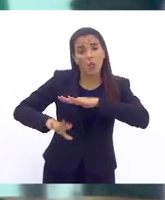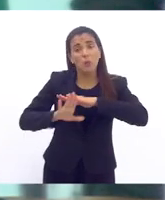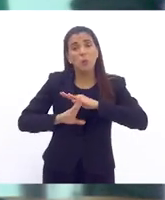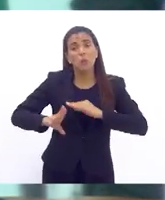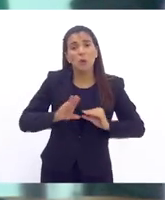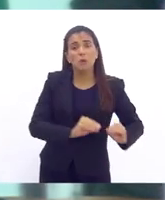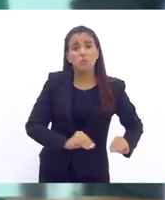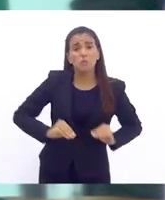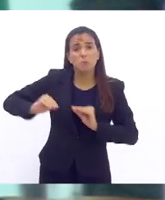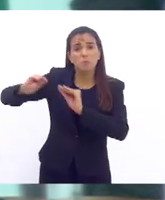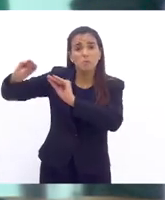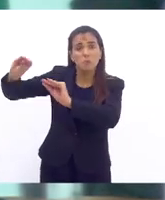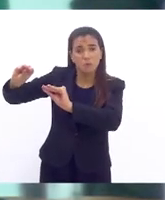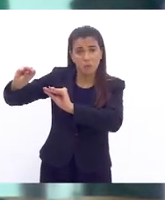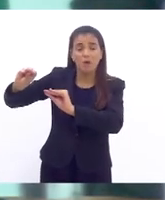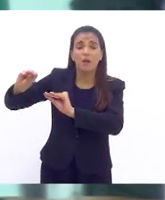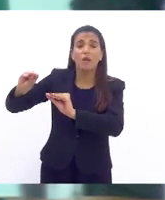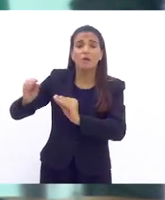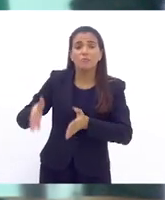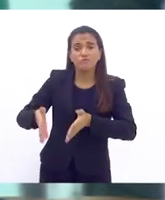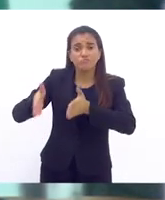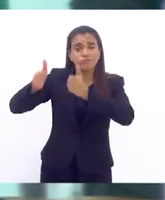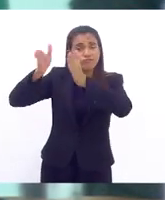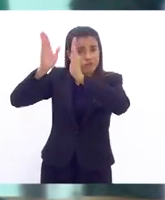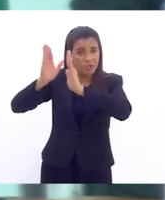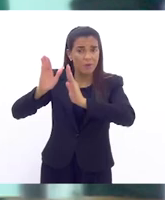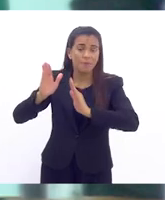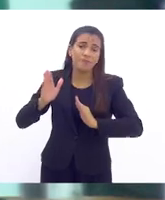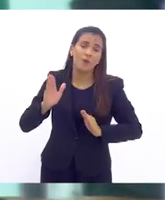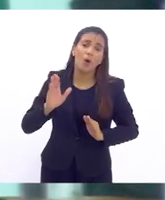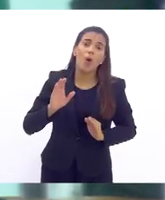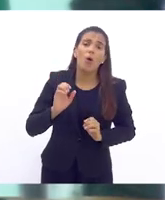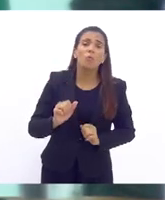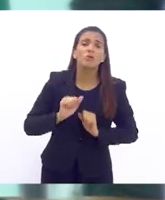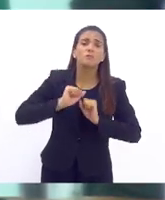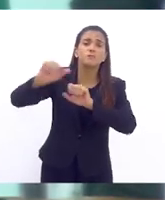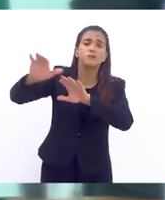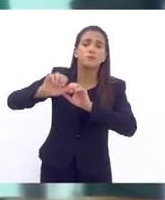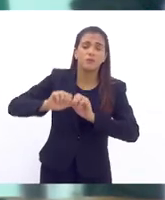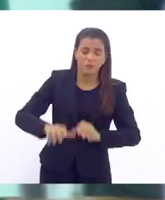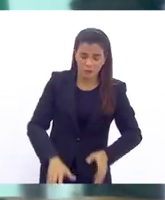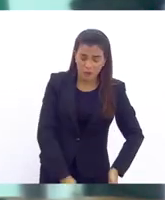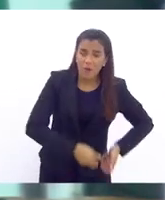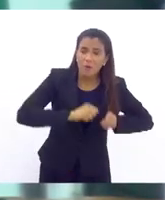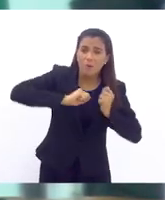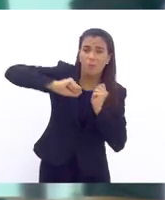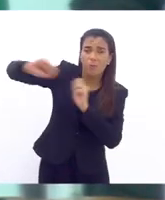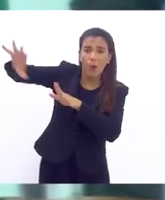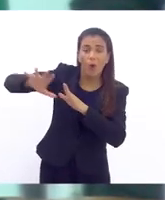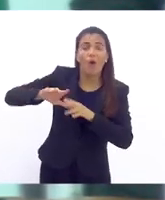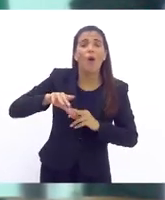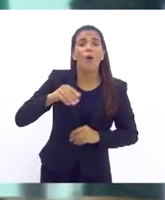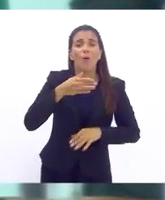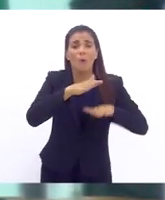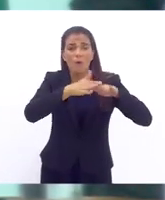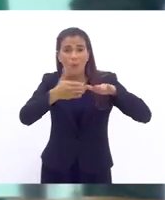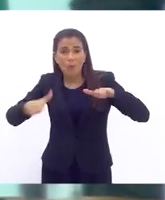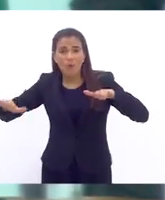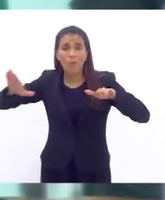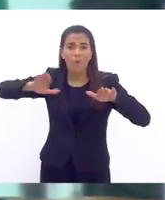em algum terreno para para levantamento de grade porque ele é um na internet ou você pode jogar ele lançar ele em pontos em alto mar já